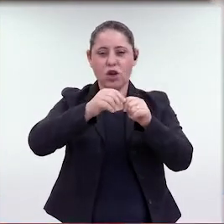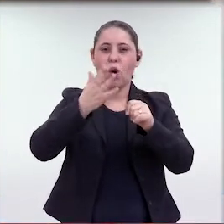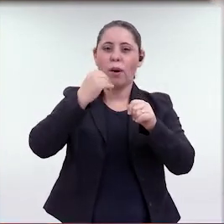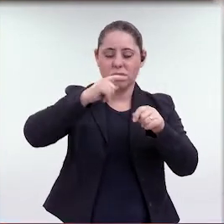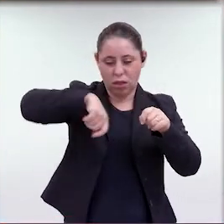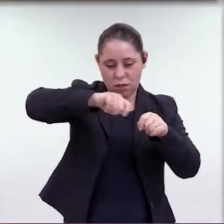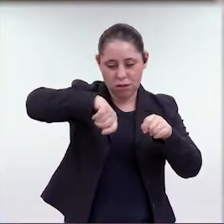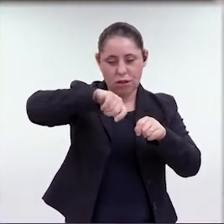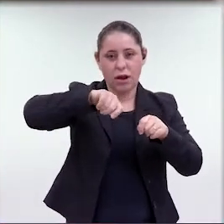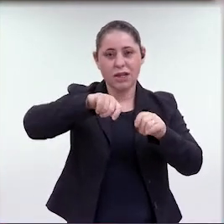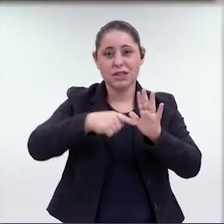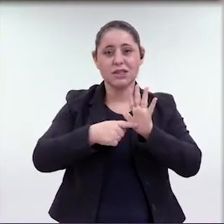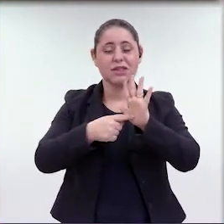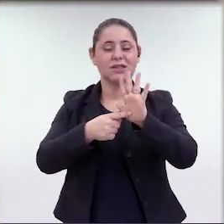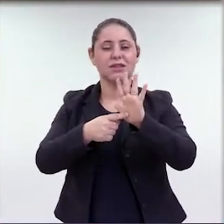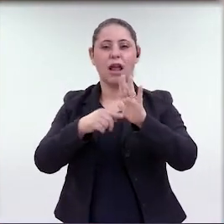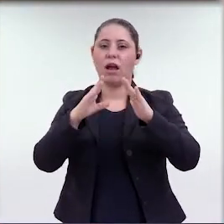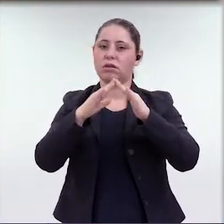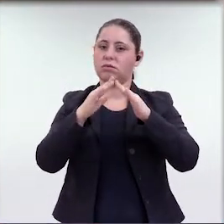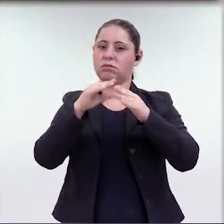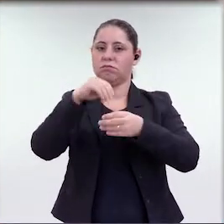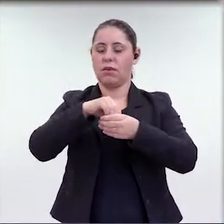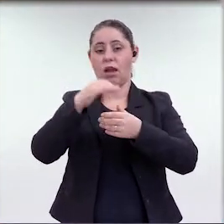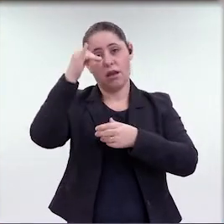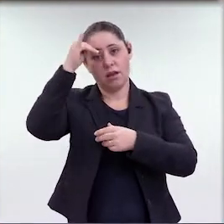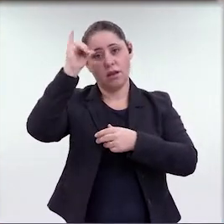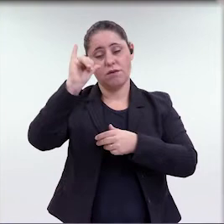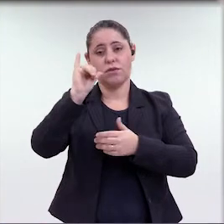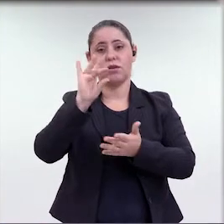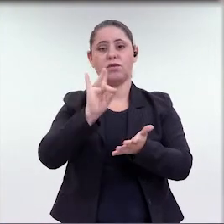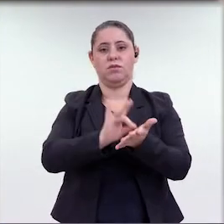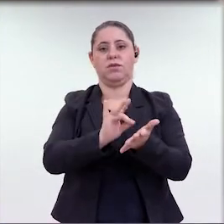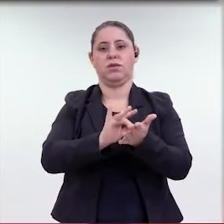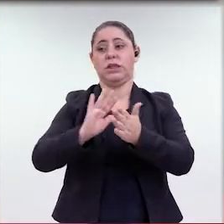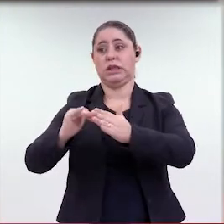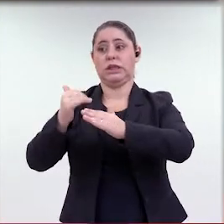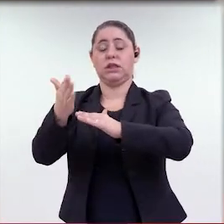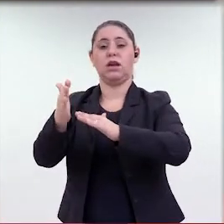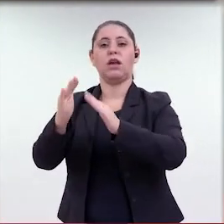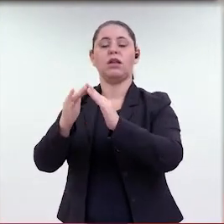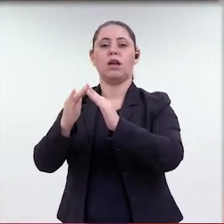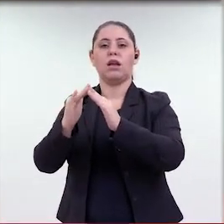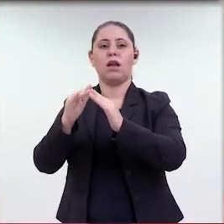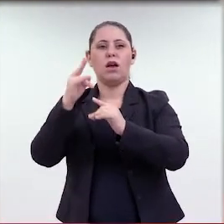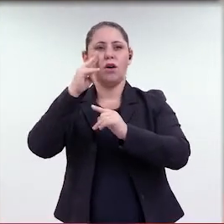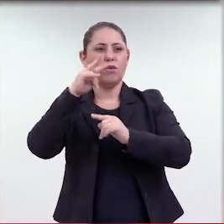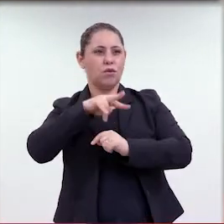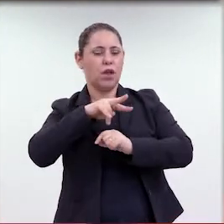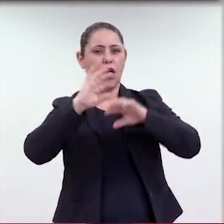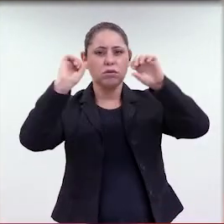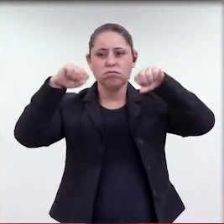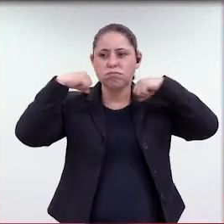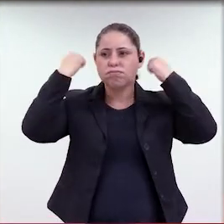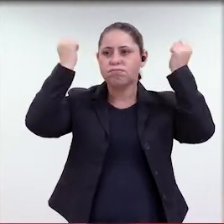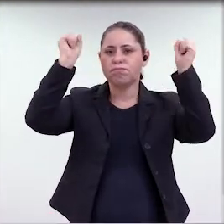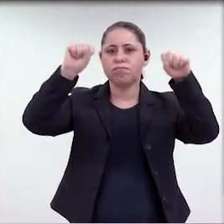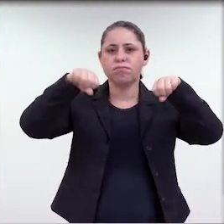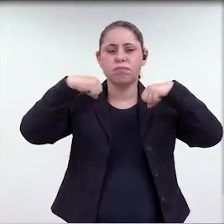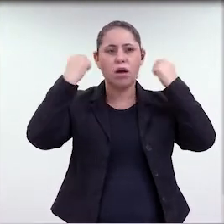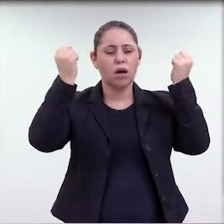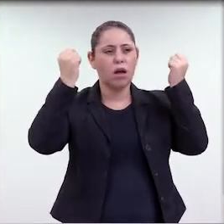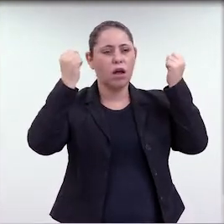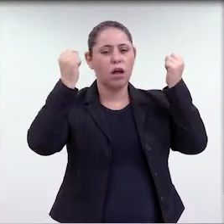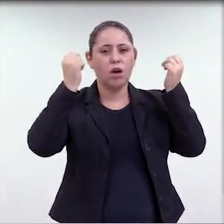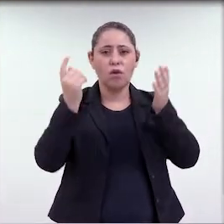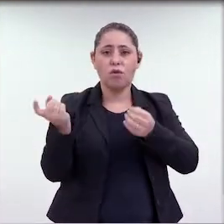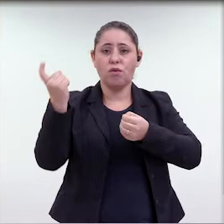casa, evitando efetivamente sair. A gente vê as academias voltando a trabalhar, todo